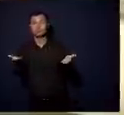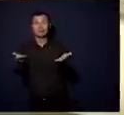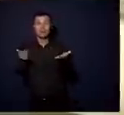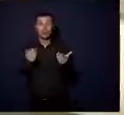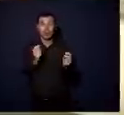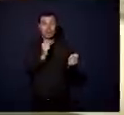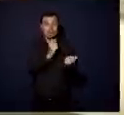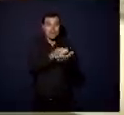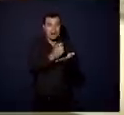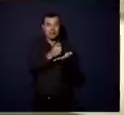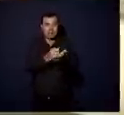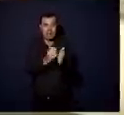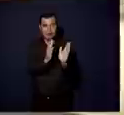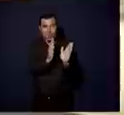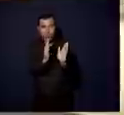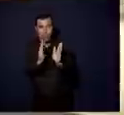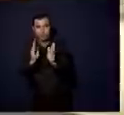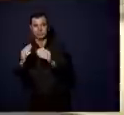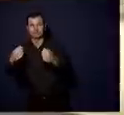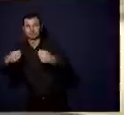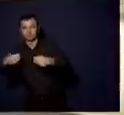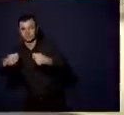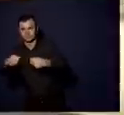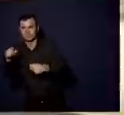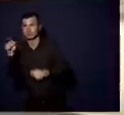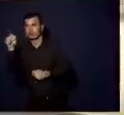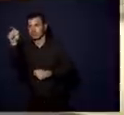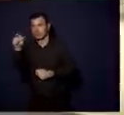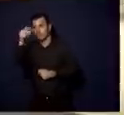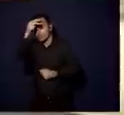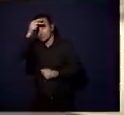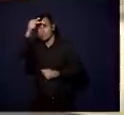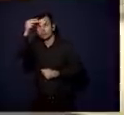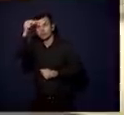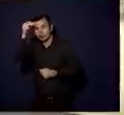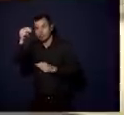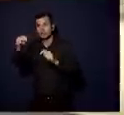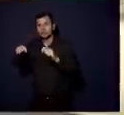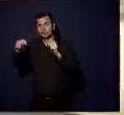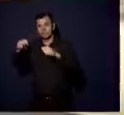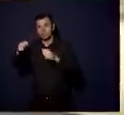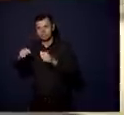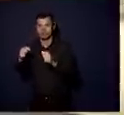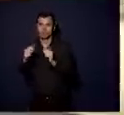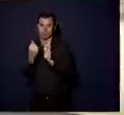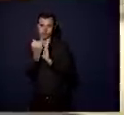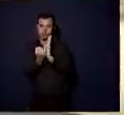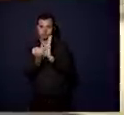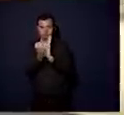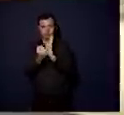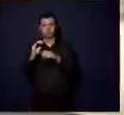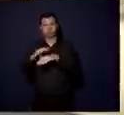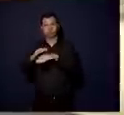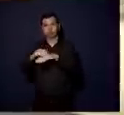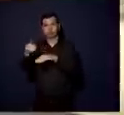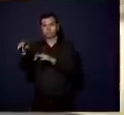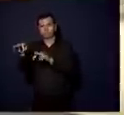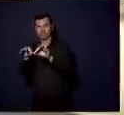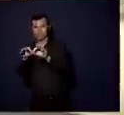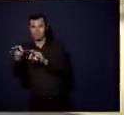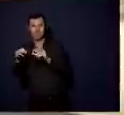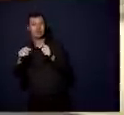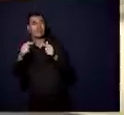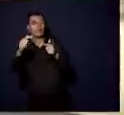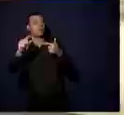ordem então o prefeito tem a liberdade de aumentar alíquota do Imposto Municipal que ele não pode fazer é ter alíquotas